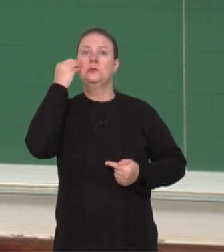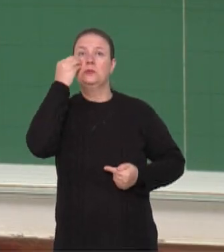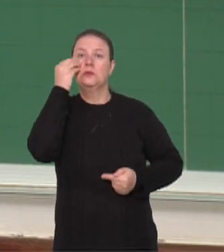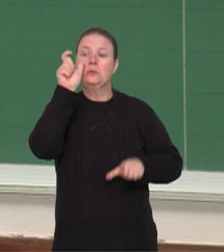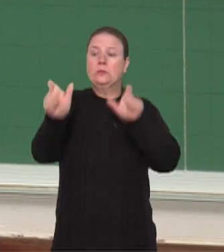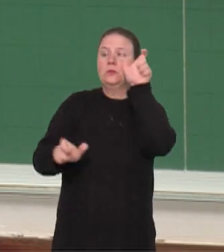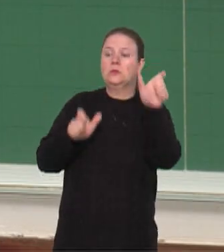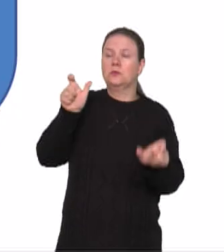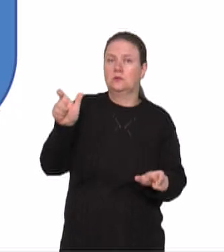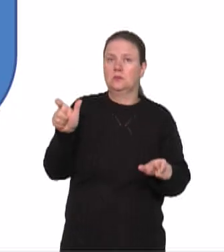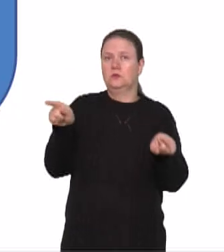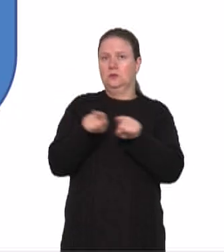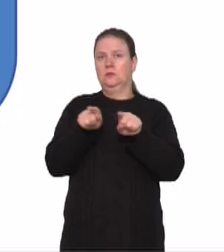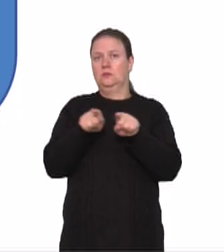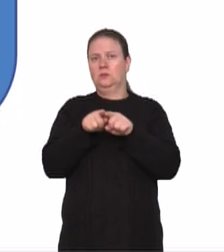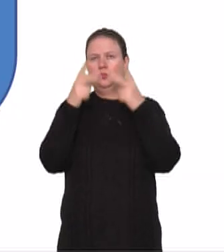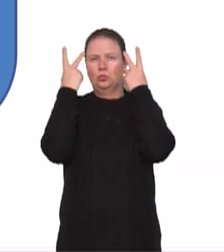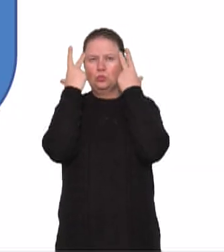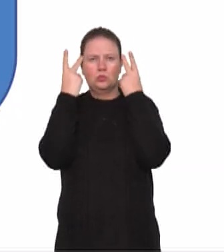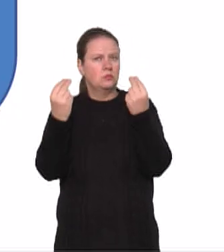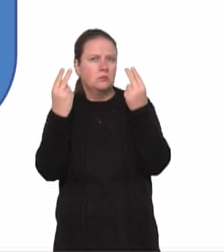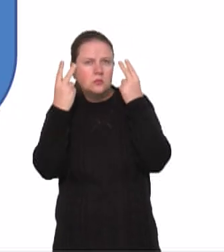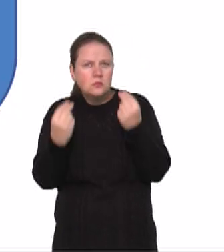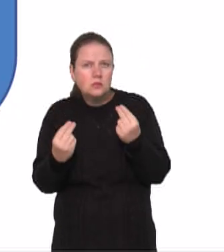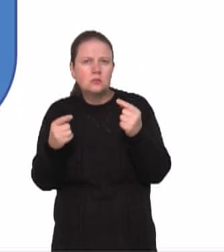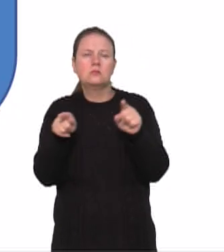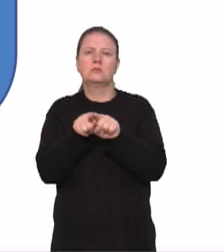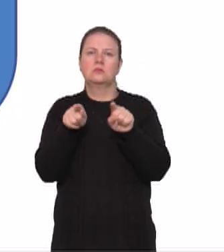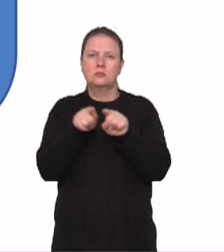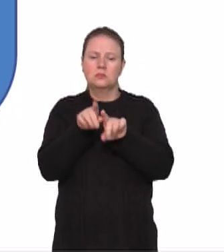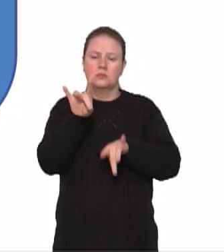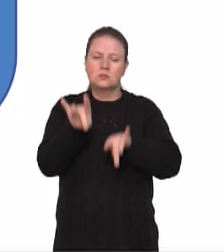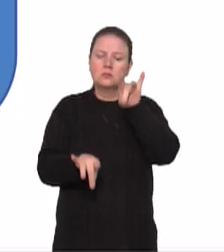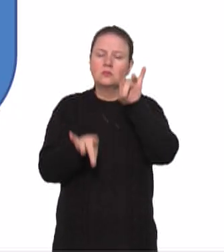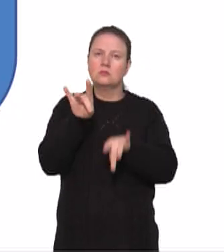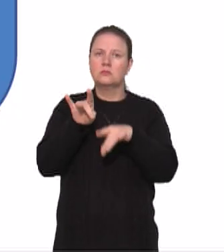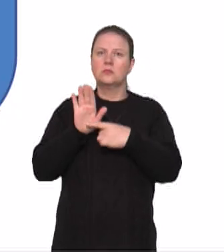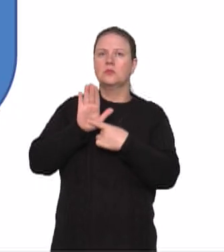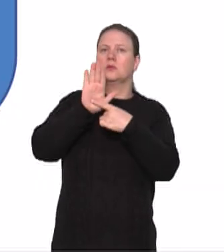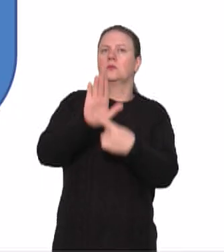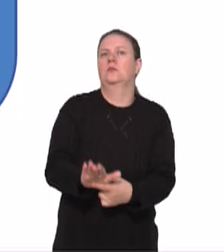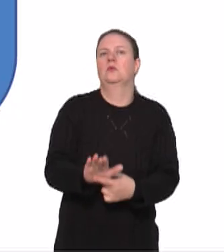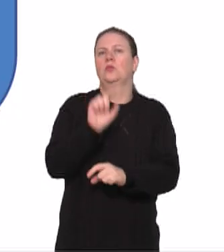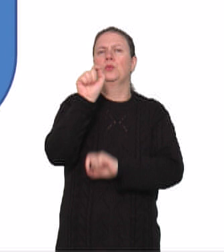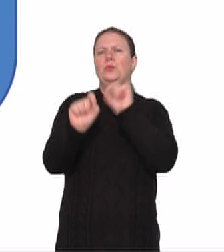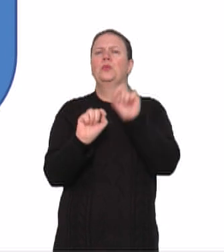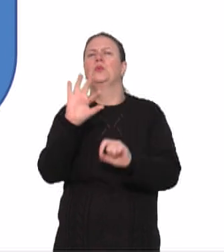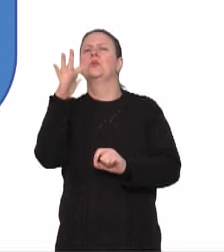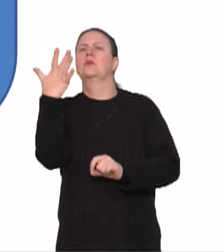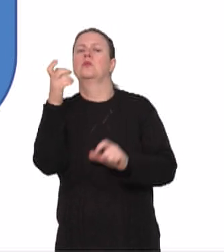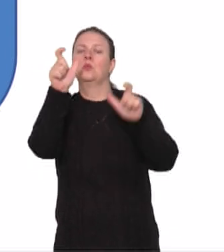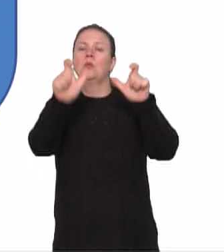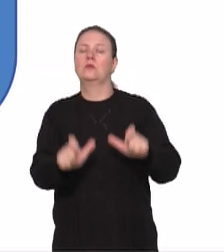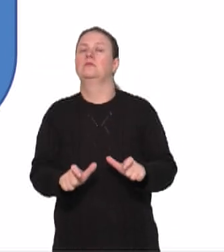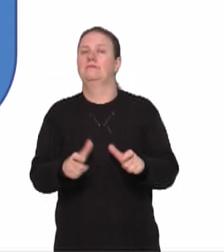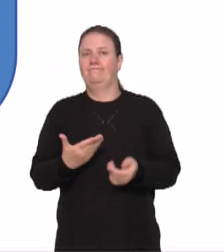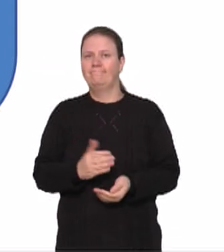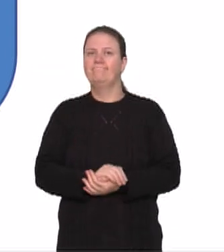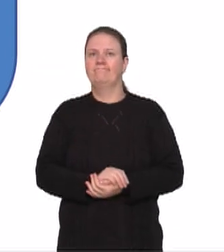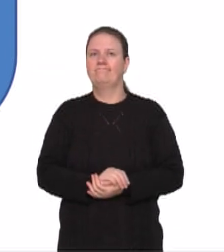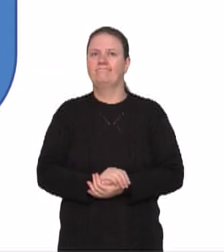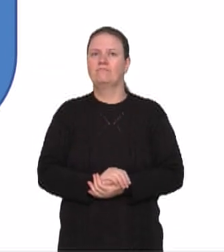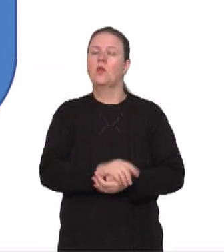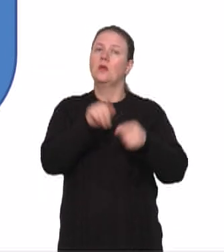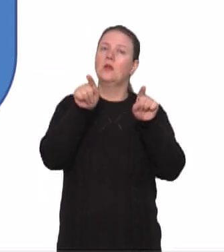personagens. Geralmente também a peça, ela demonstra que está acontecendo em determinado lugar, né?